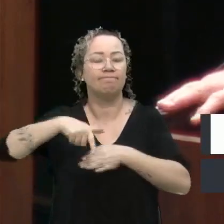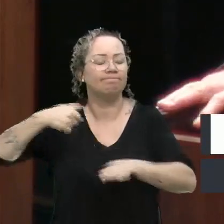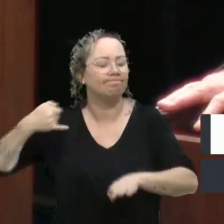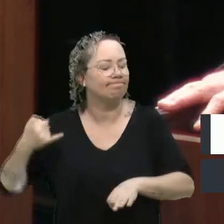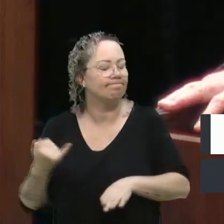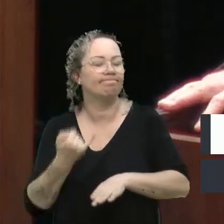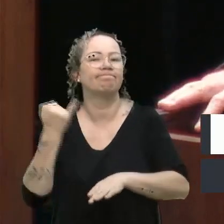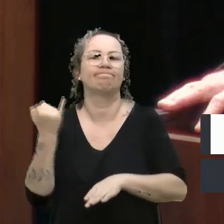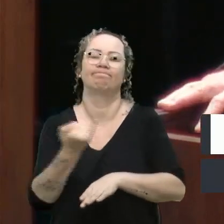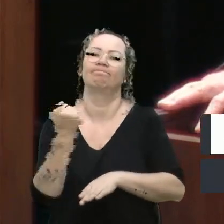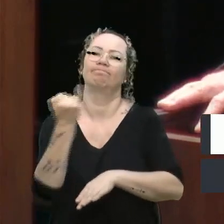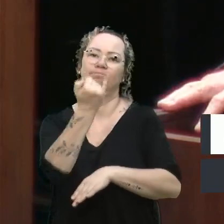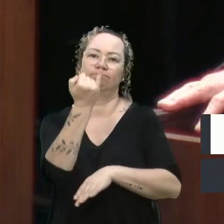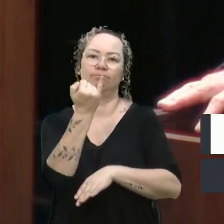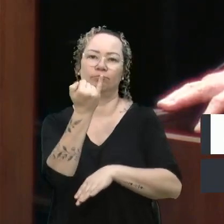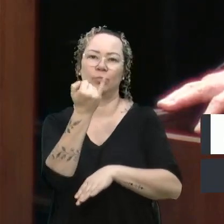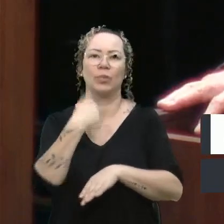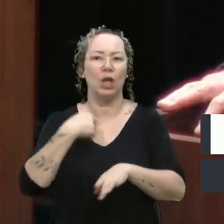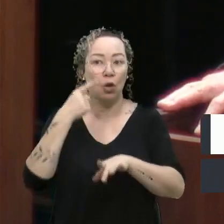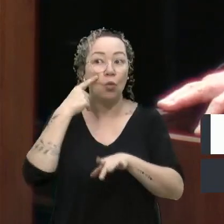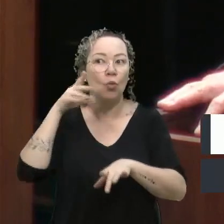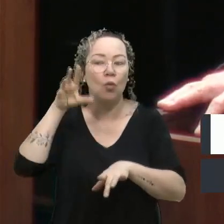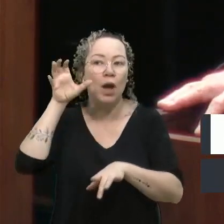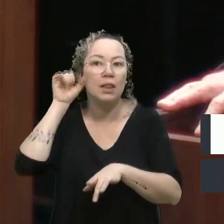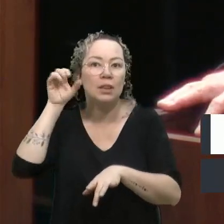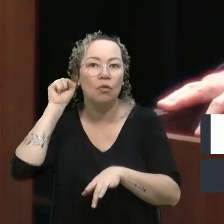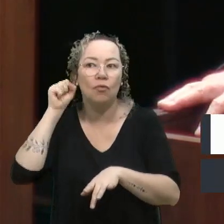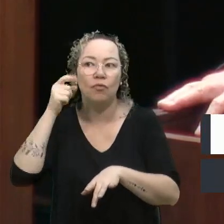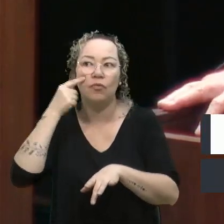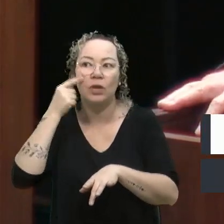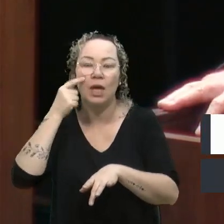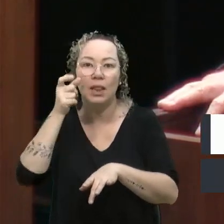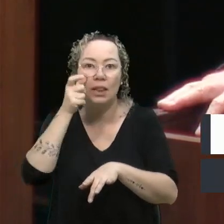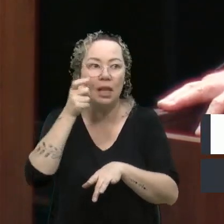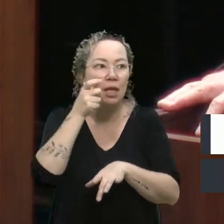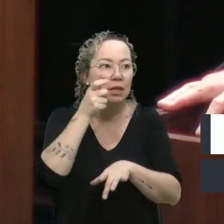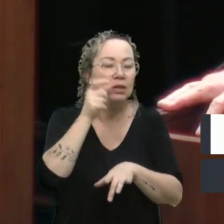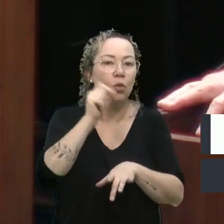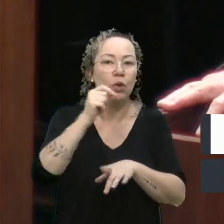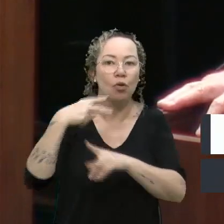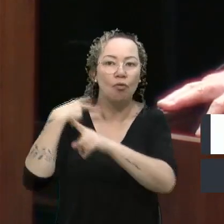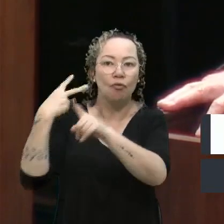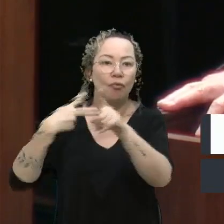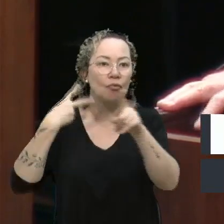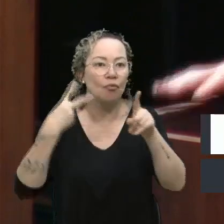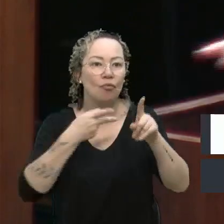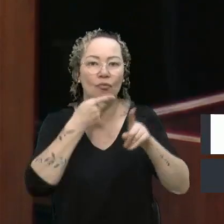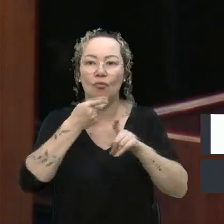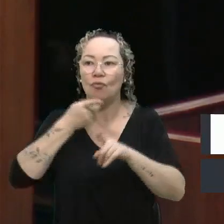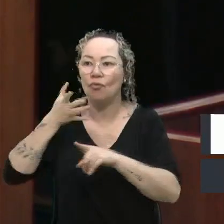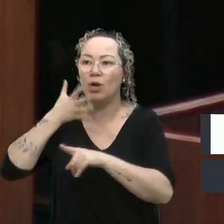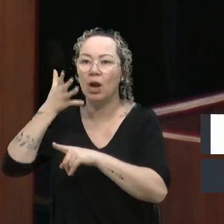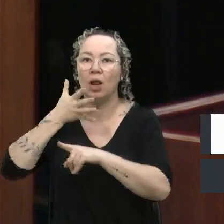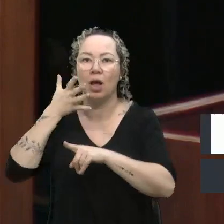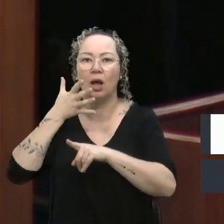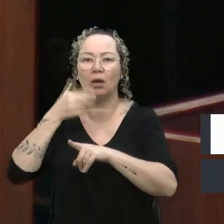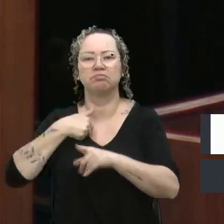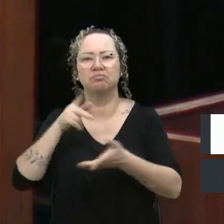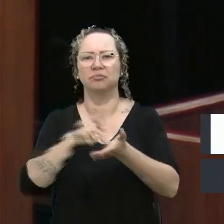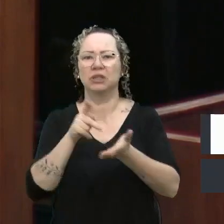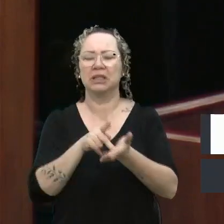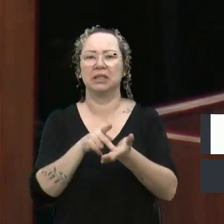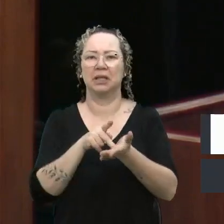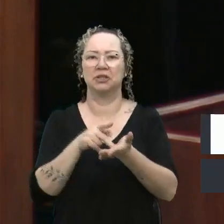importantíssima. Eu vi atentamente a manifestação dos colegas vereadores e, sinceramente,